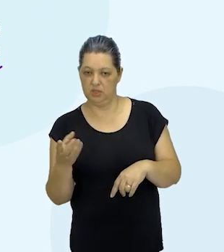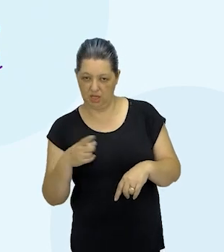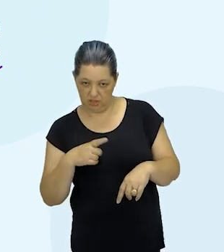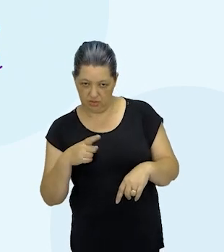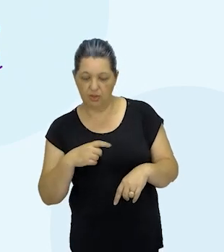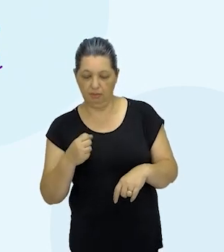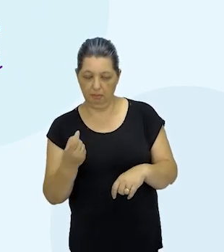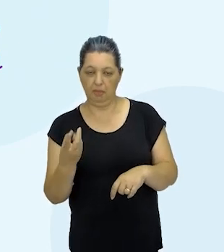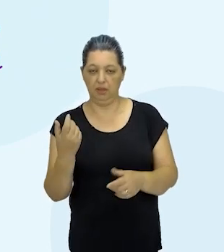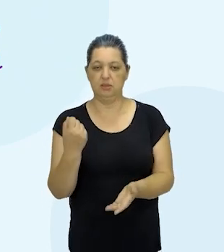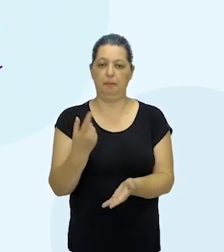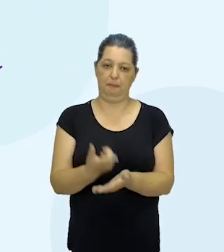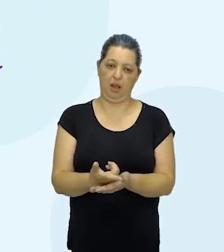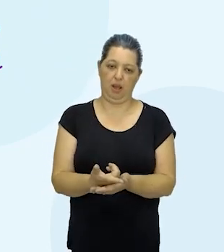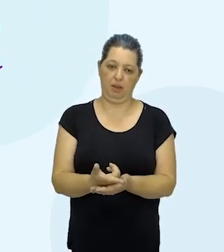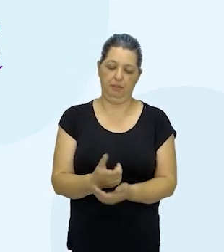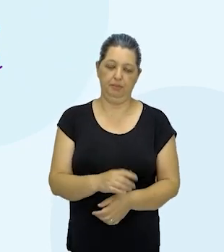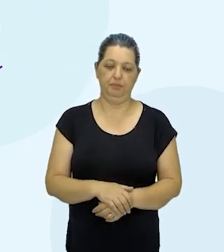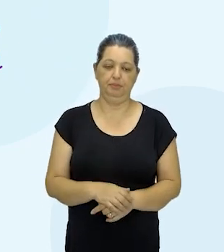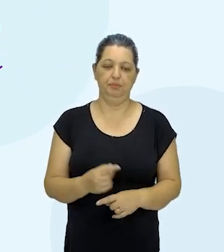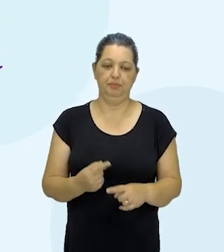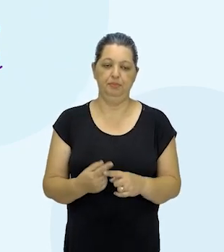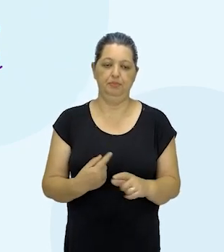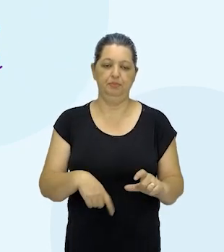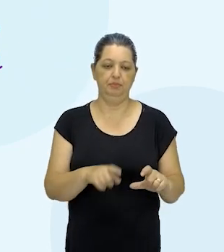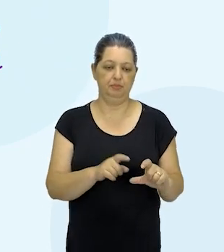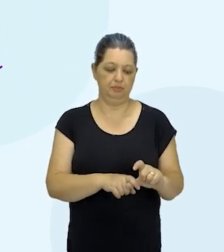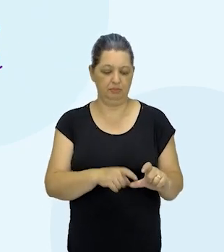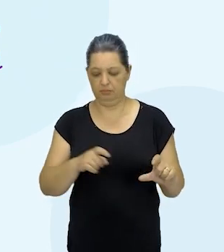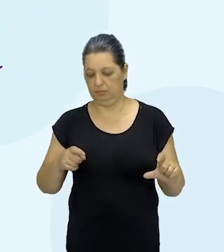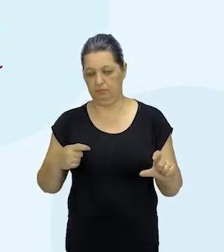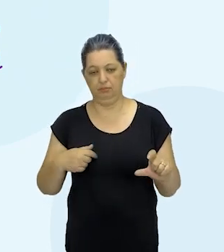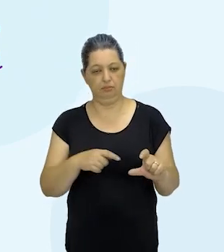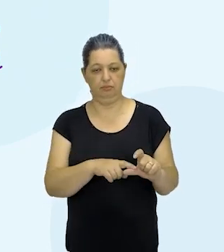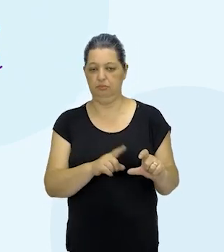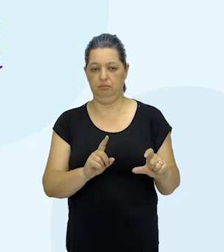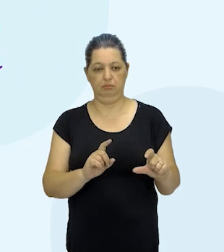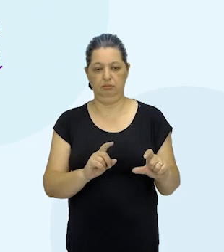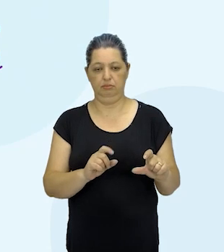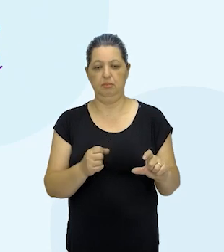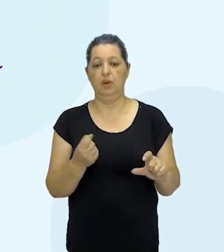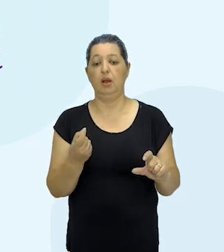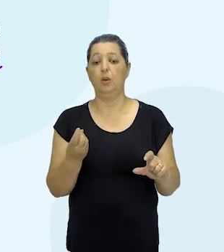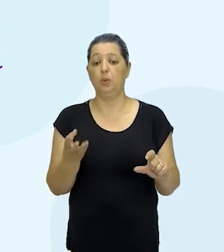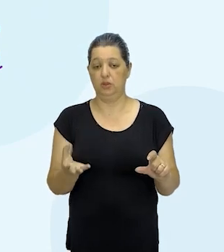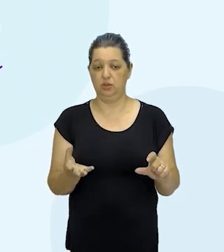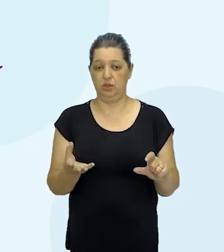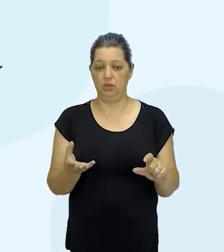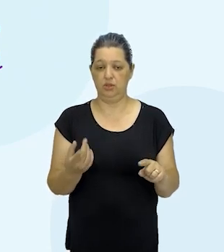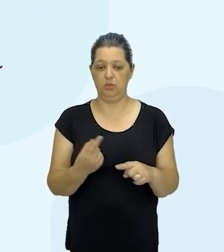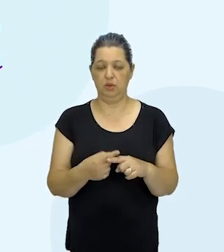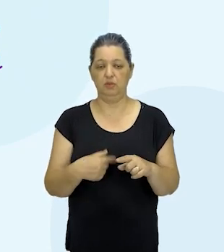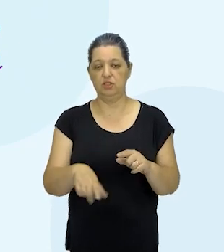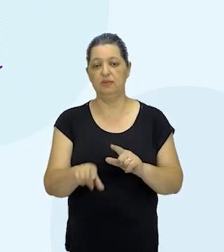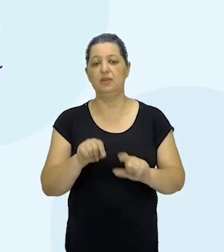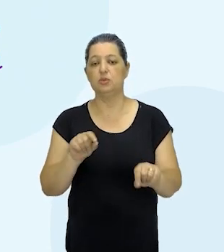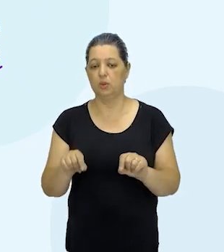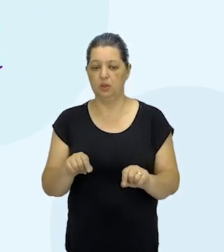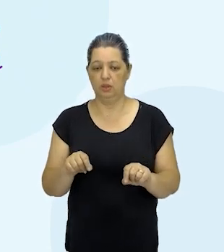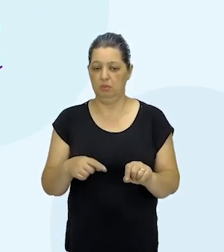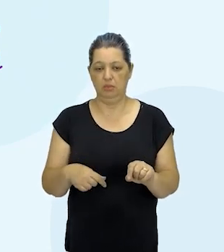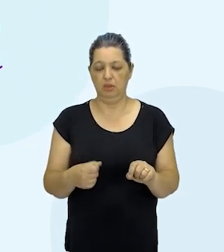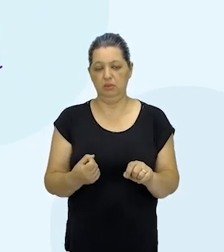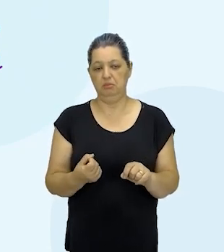Tá, então qual é a variável independente, que não depende de ninguém? É a nossa quantidade, que você que vai escolher, mas ela não